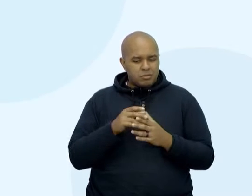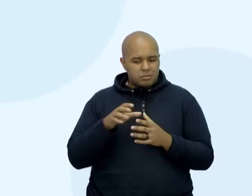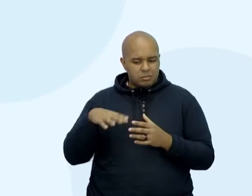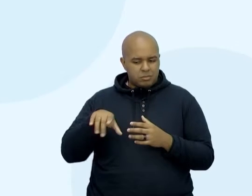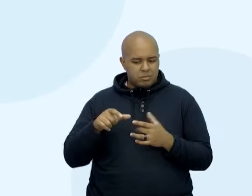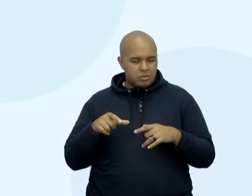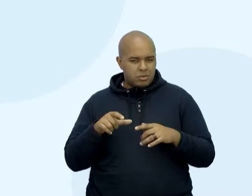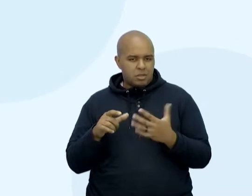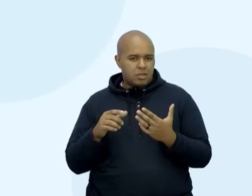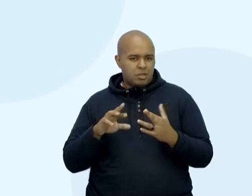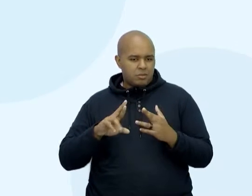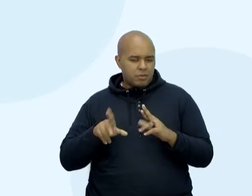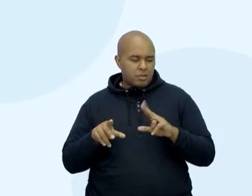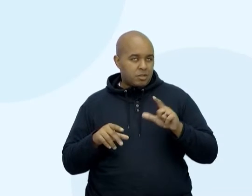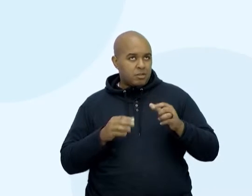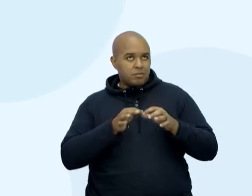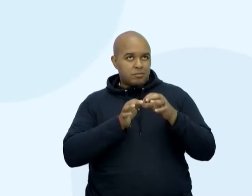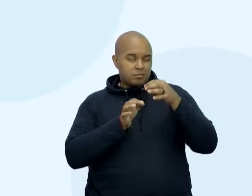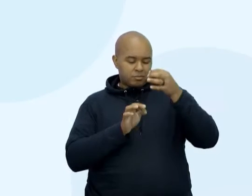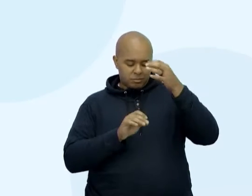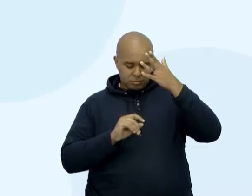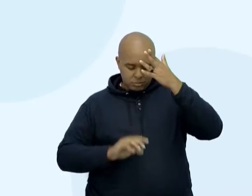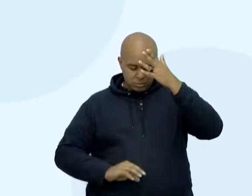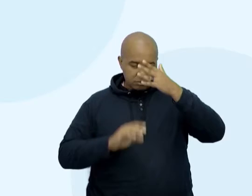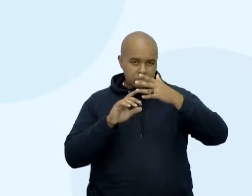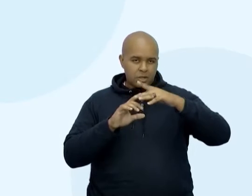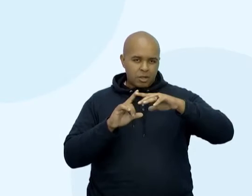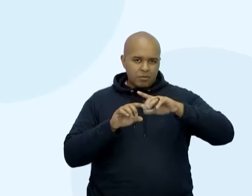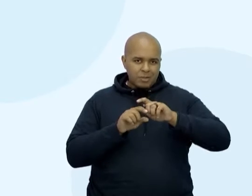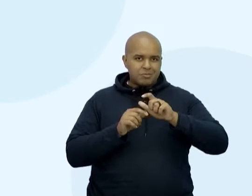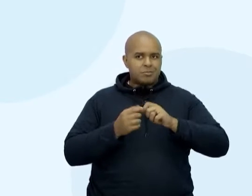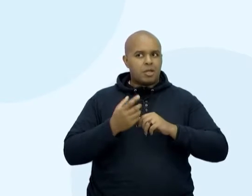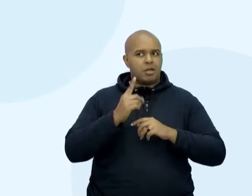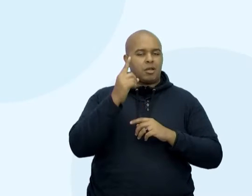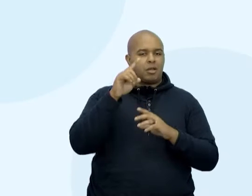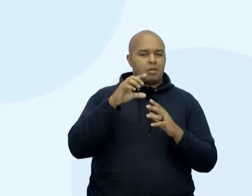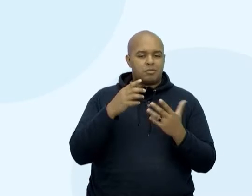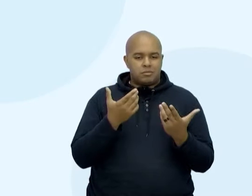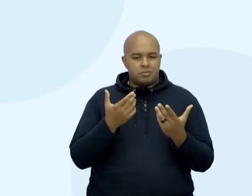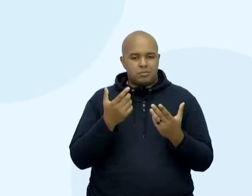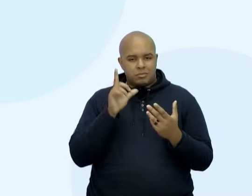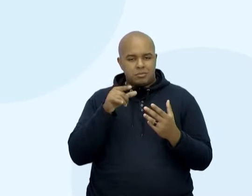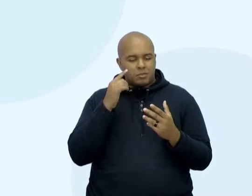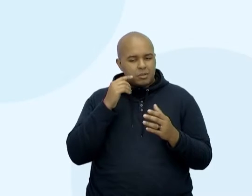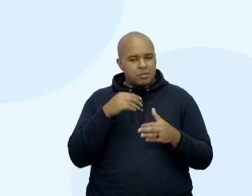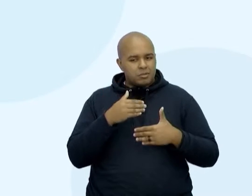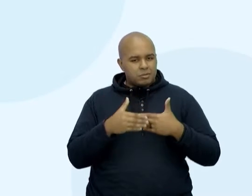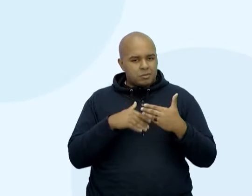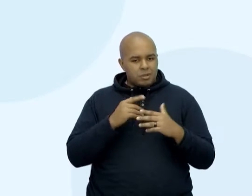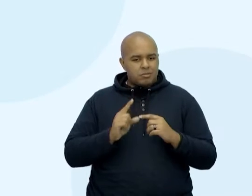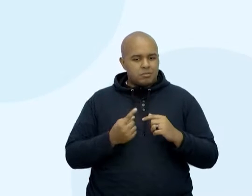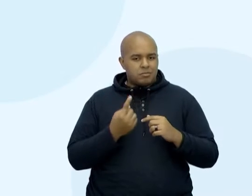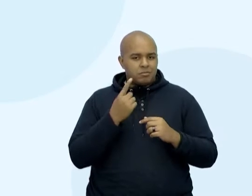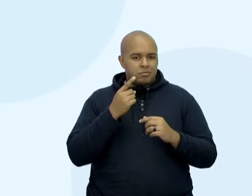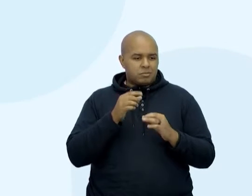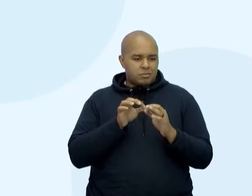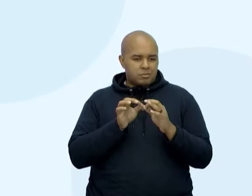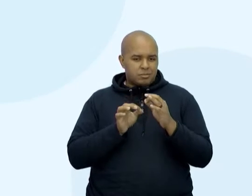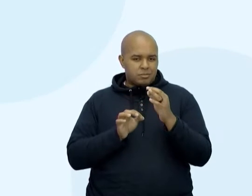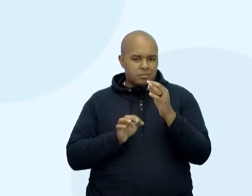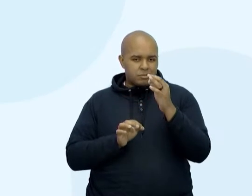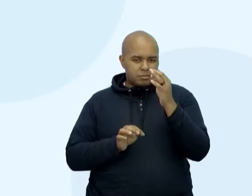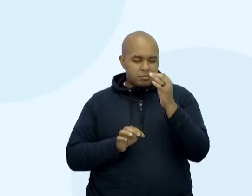extremidade inferior da tira ao chão vai aumentar. Então, à medida que ele sobe, a